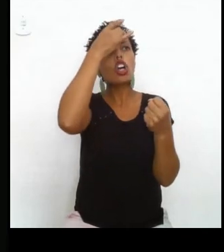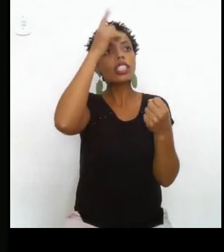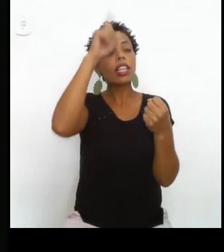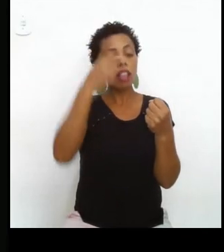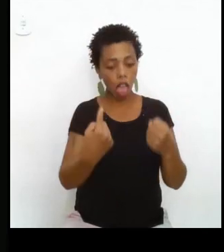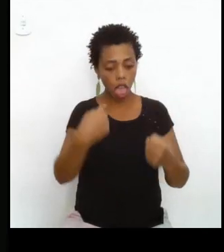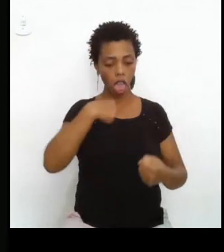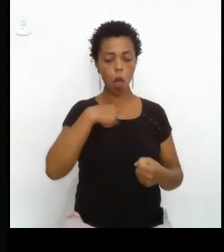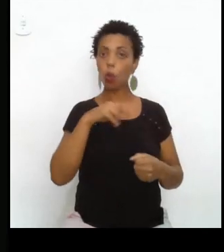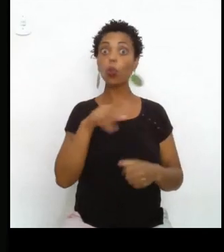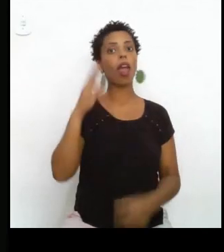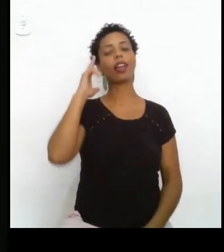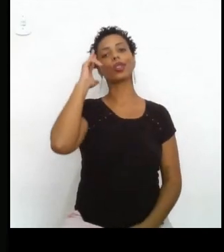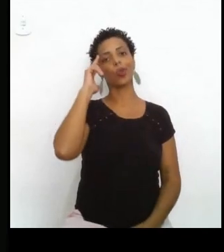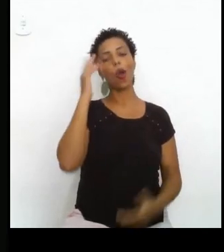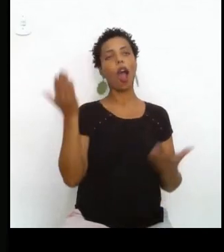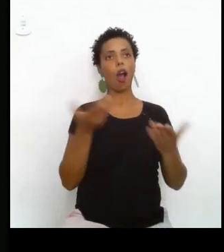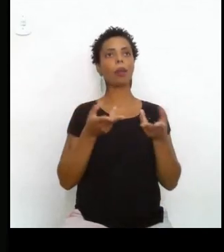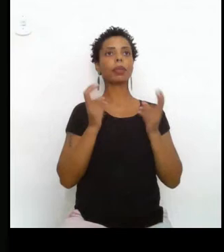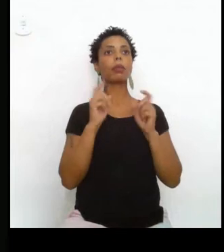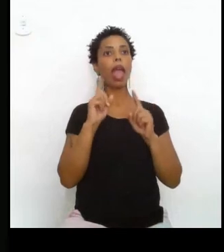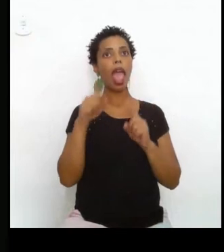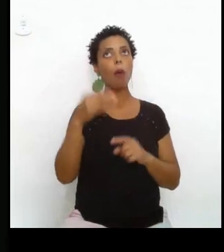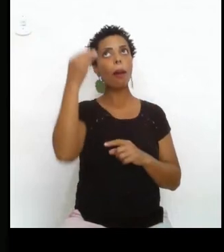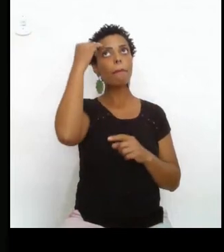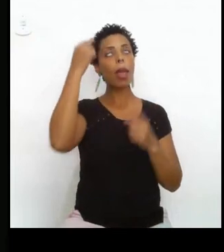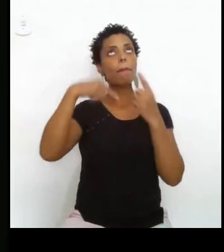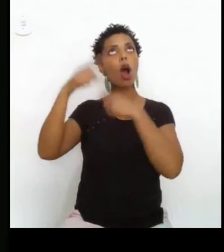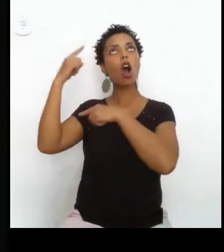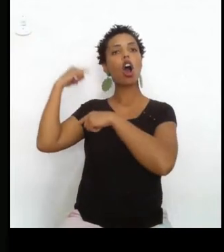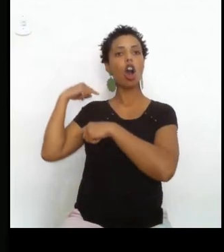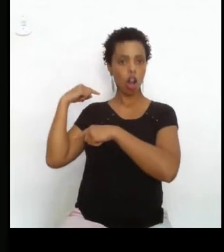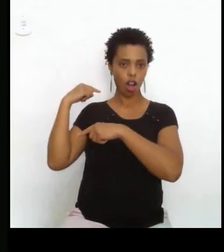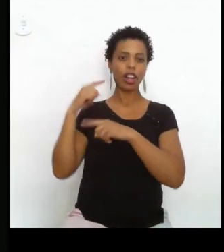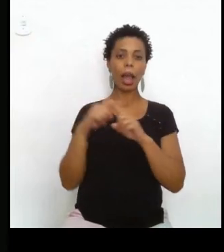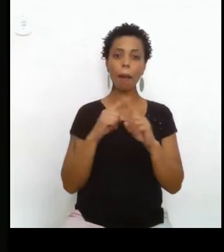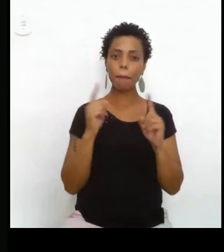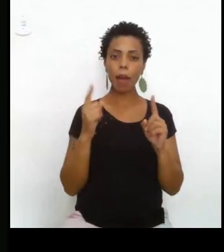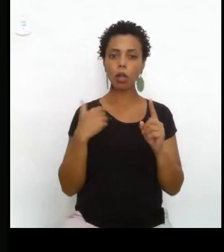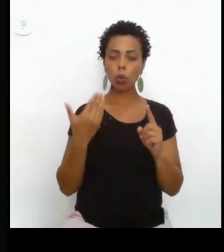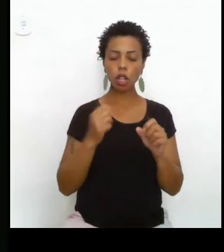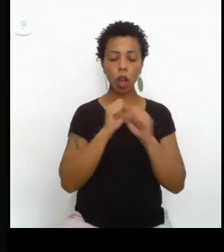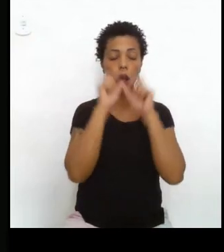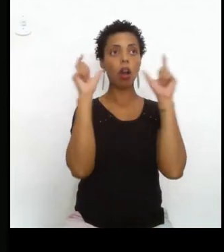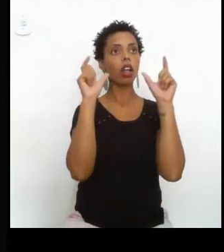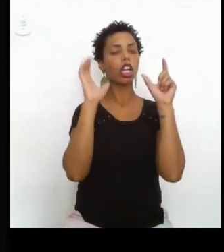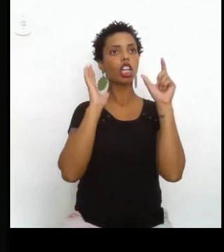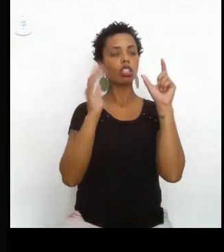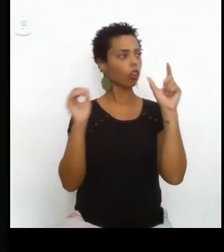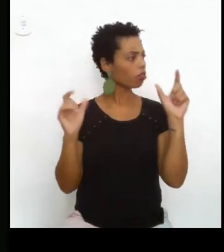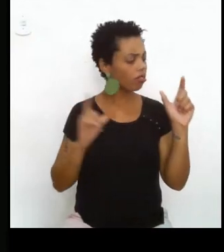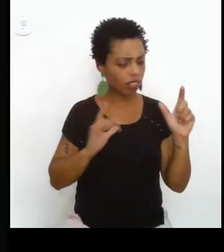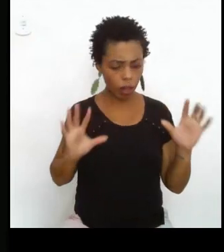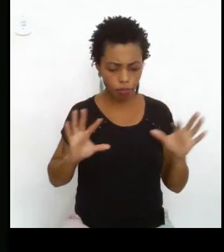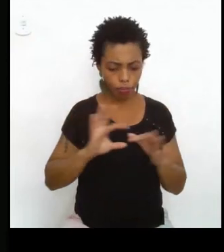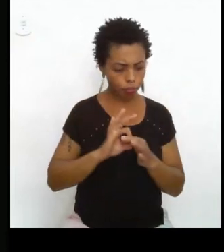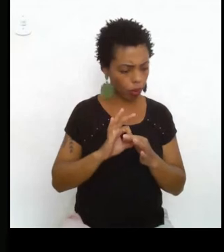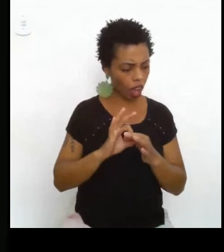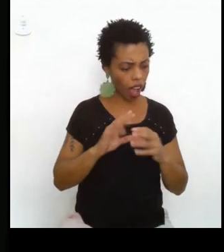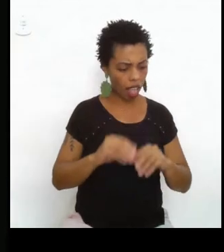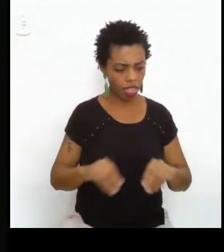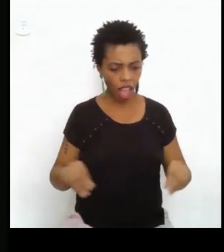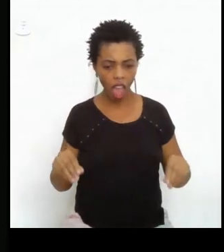mas uma memória cósmica e quando eu acordei eu já era tarde fundida com a terra com a tão e para vida mineral